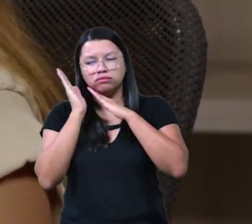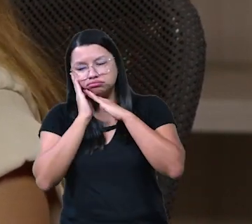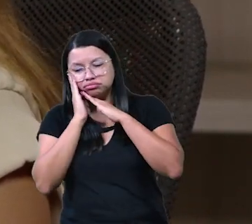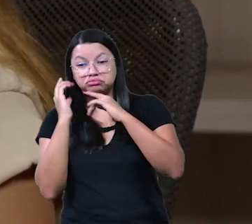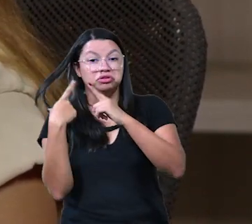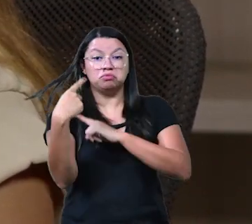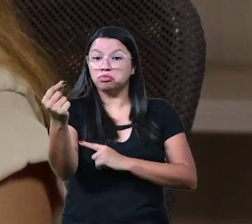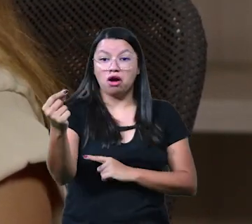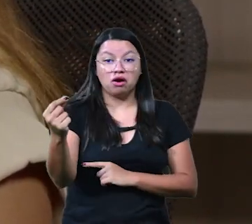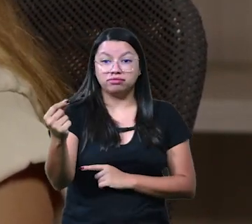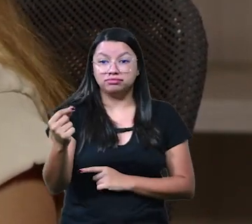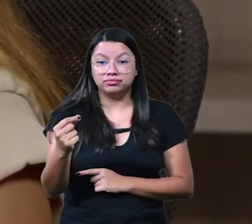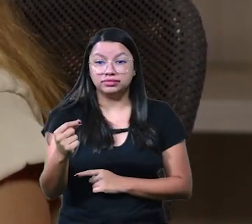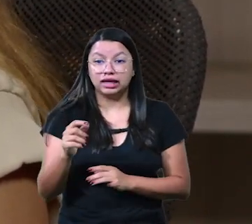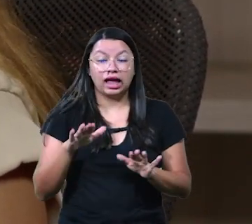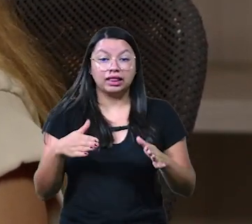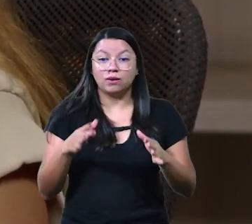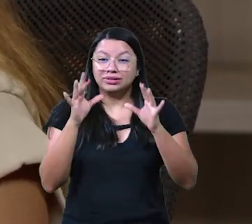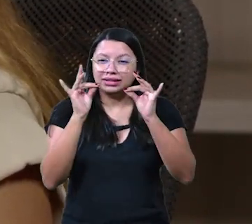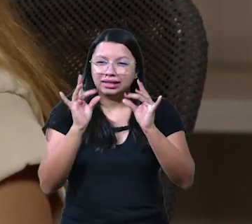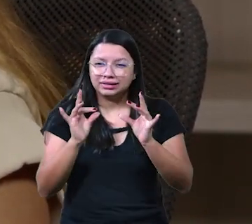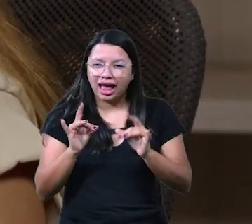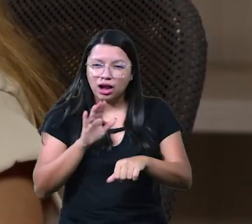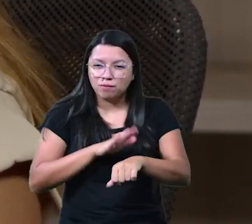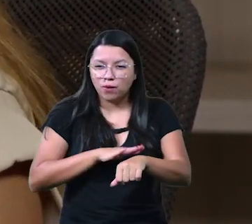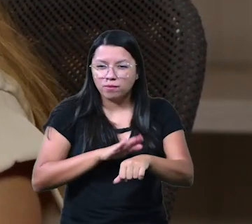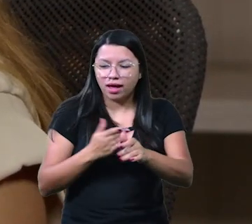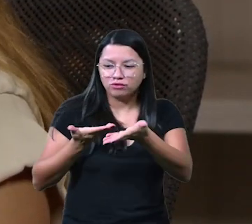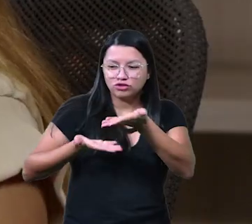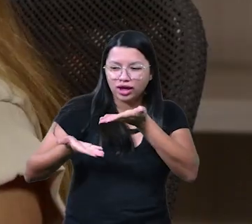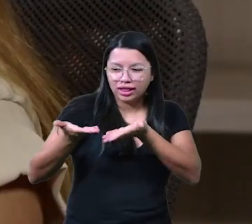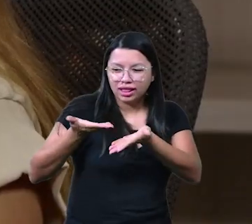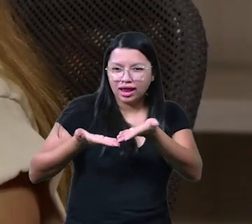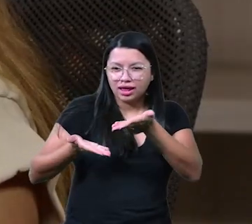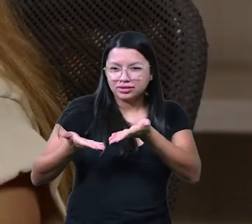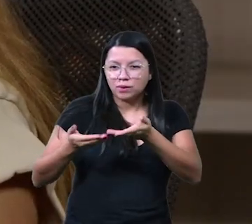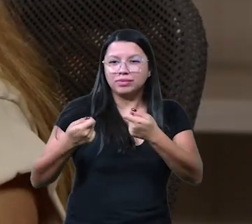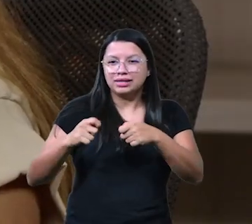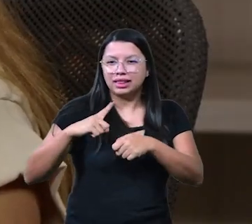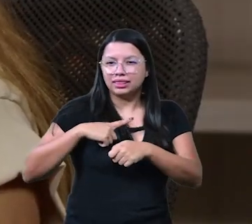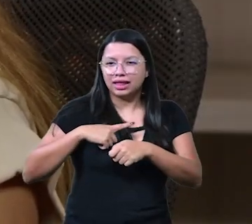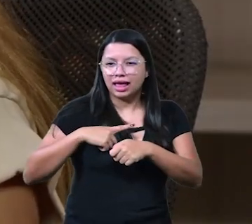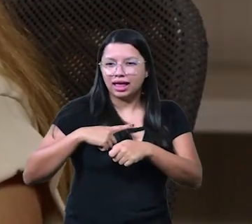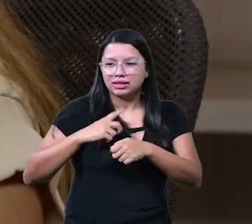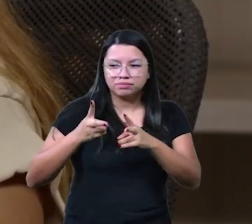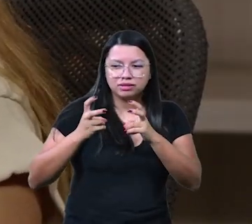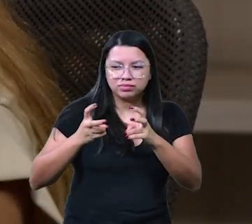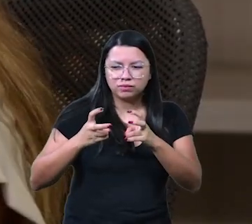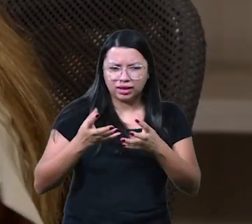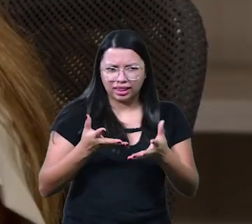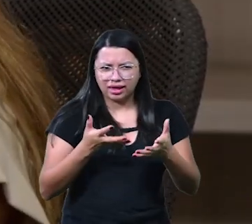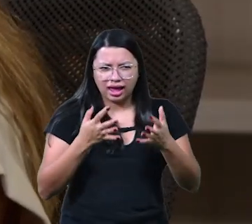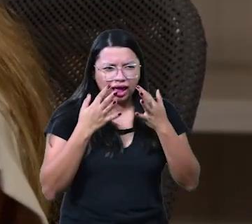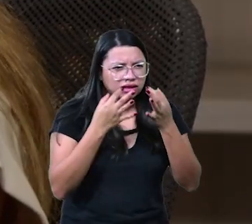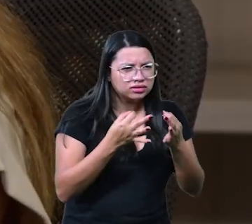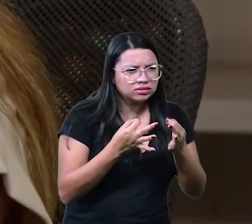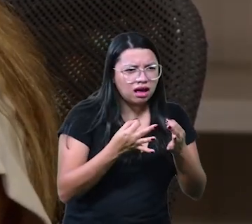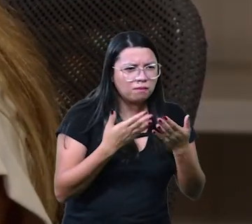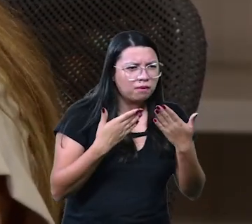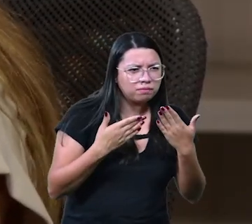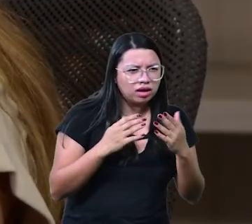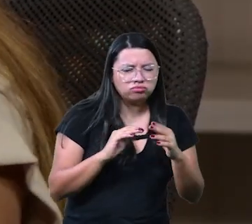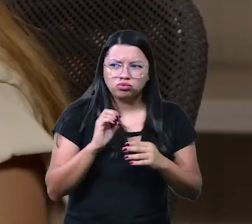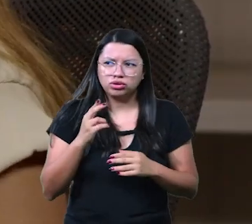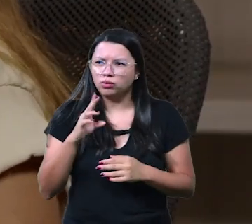pequenos momentos de interação e às vezes ter esse feeling de, tipo, essa pessoa quer um pouco mais de atenção, essa pessoa quer ser uma coisa